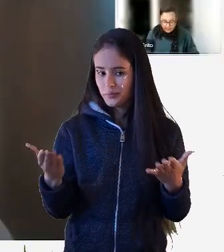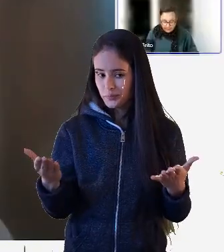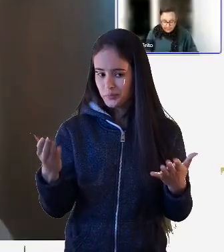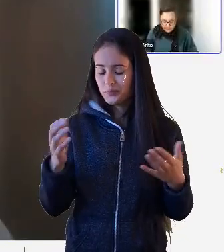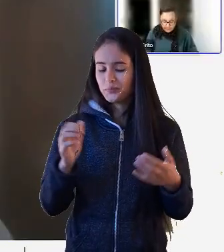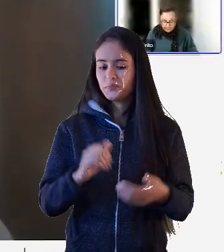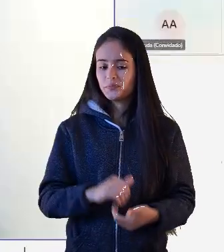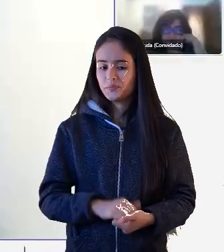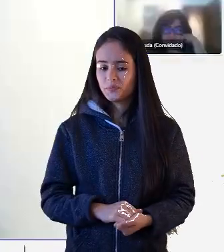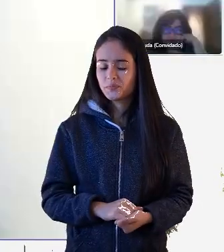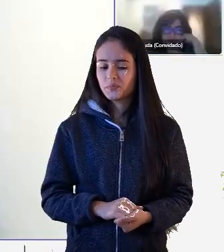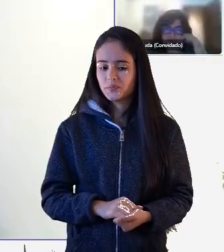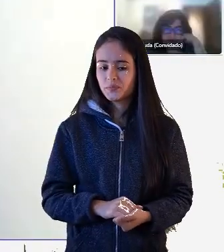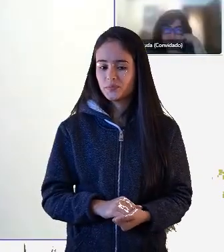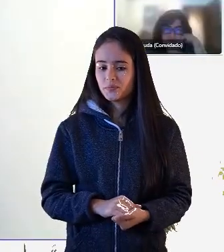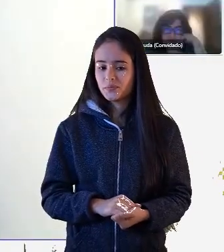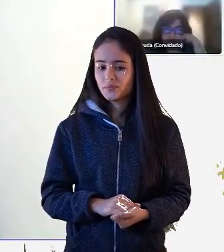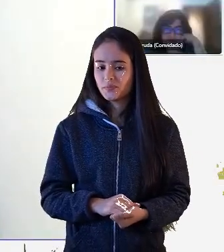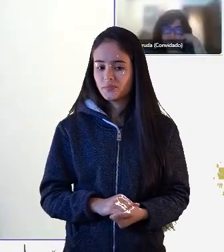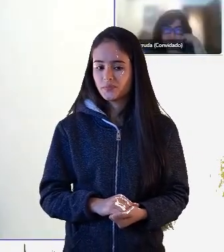Isso é muito forte.